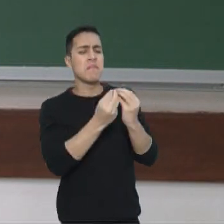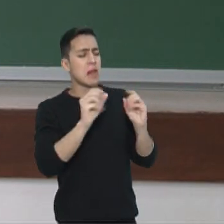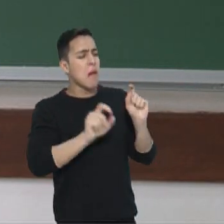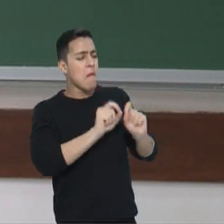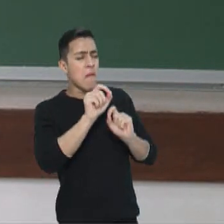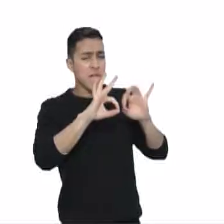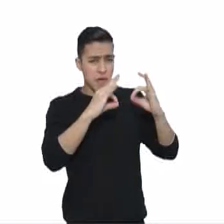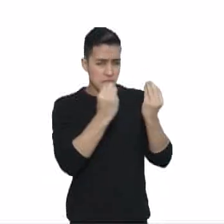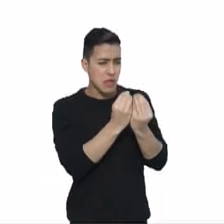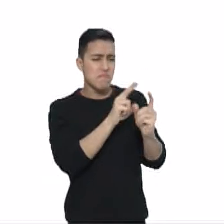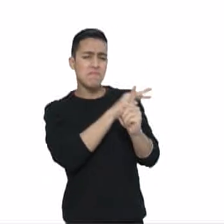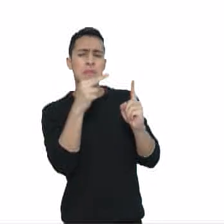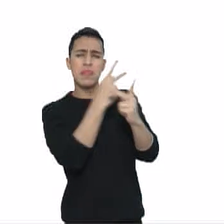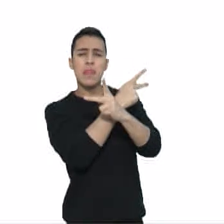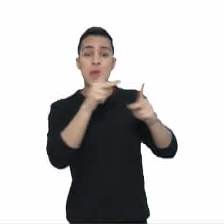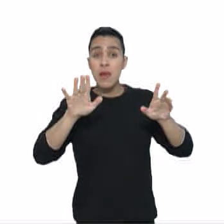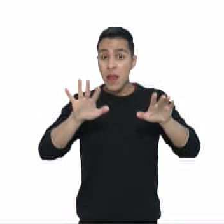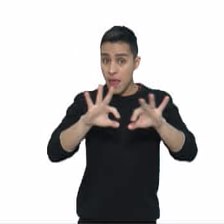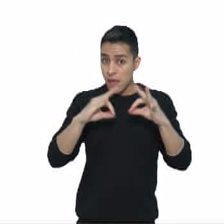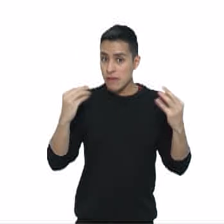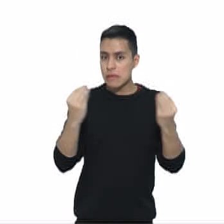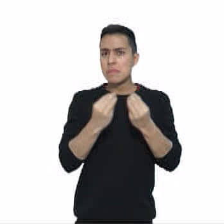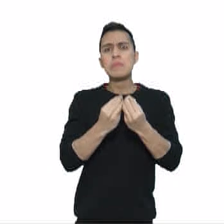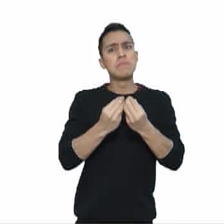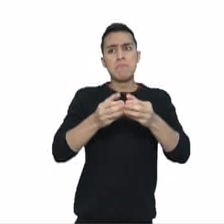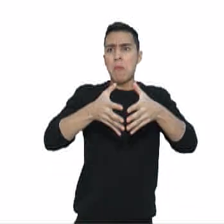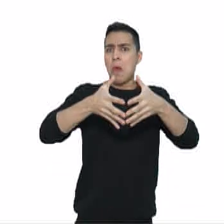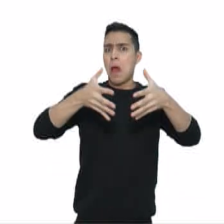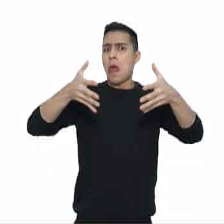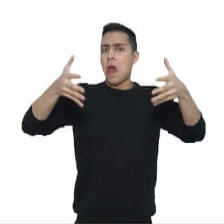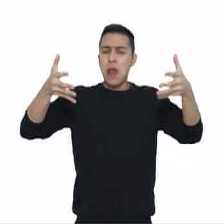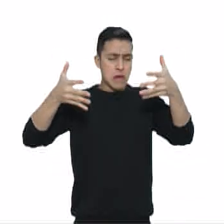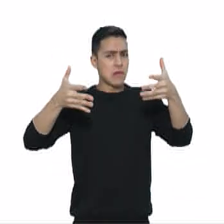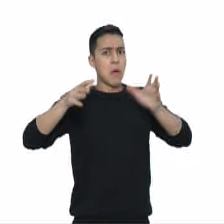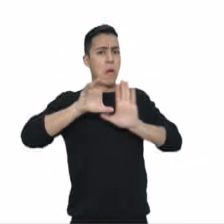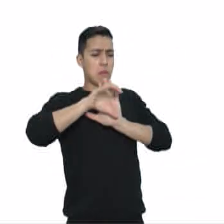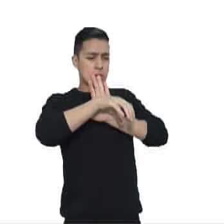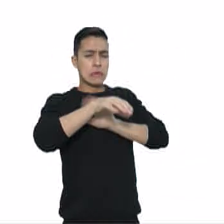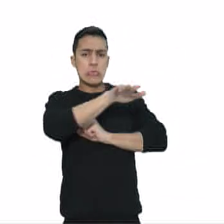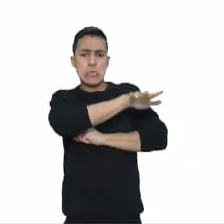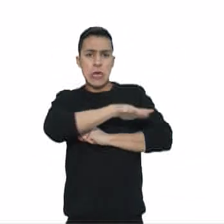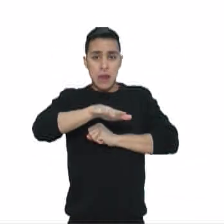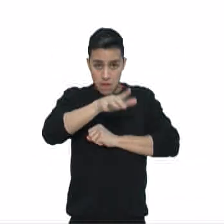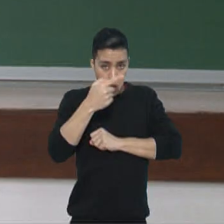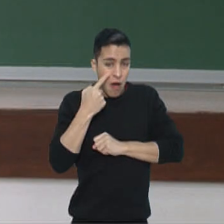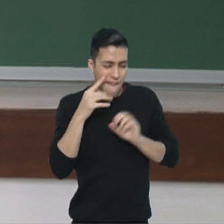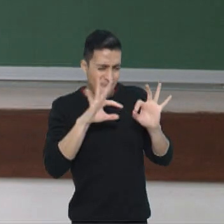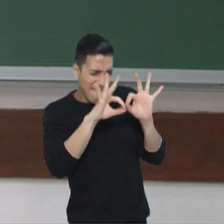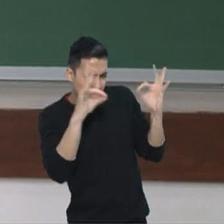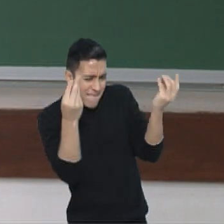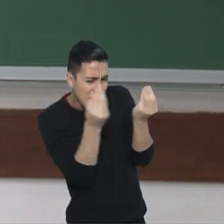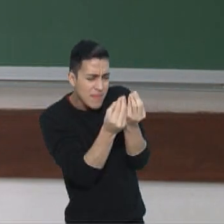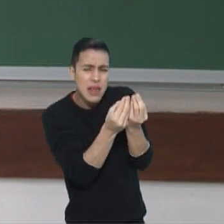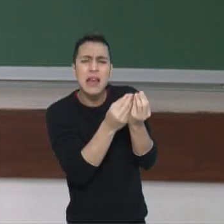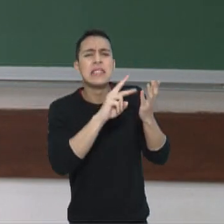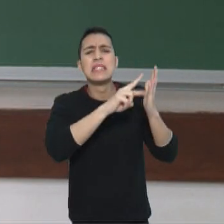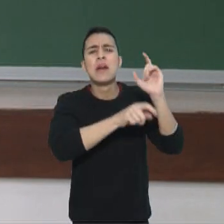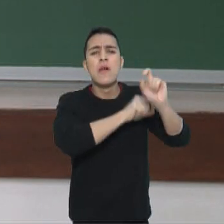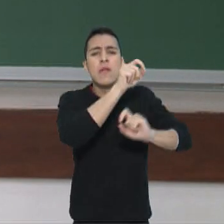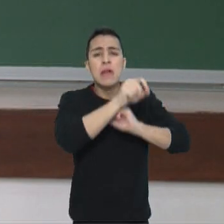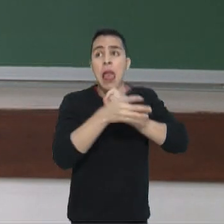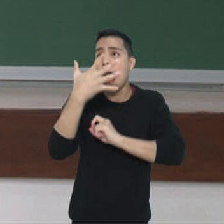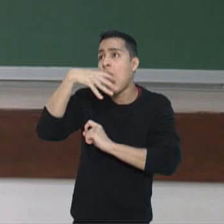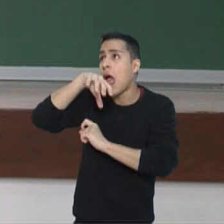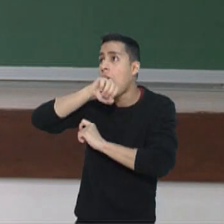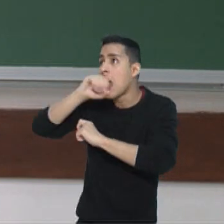A família, pessoal, ela era uma unidade muito ampla, né? Todas as pessoas da família, elas estavam subjugadas à